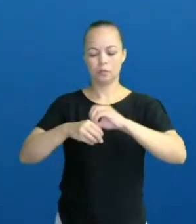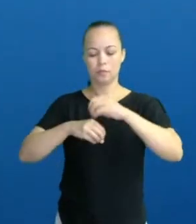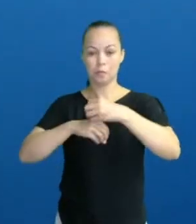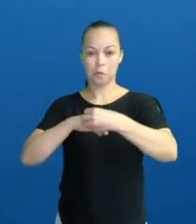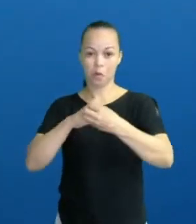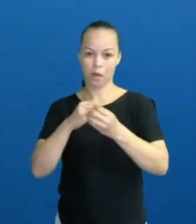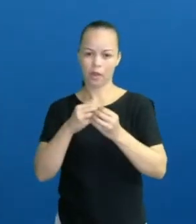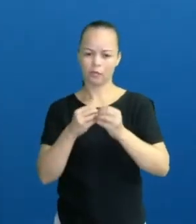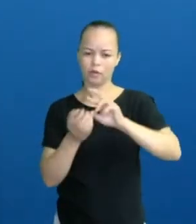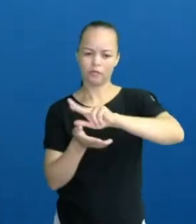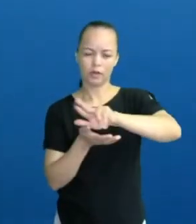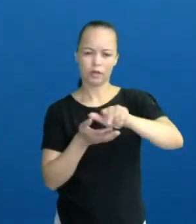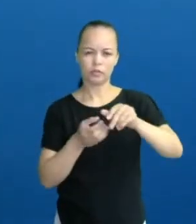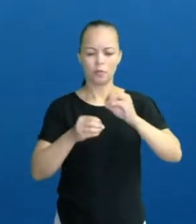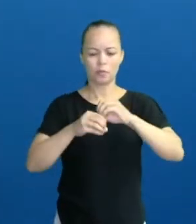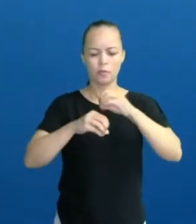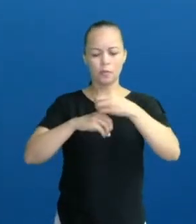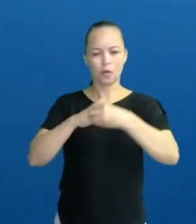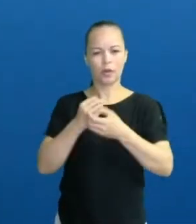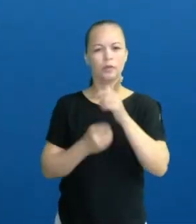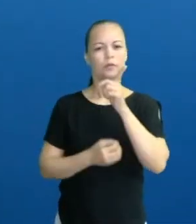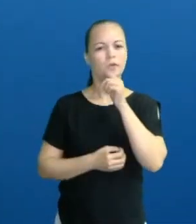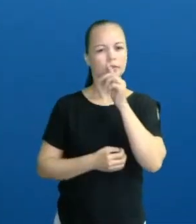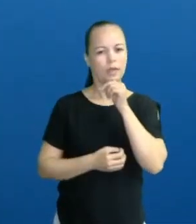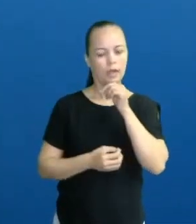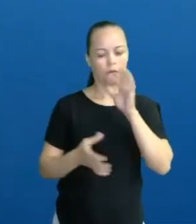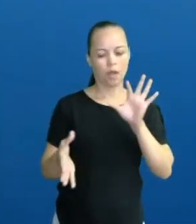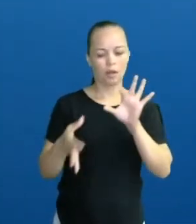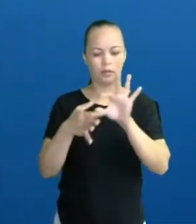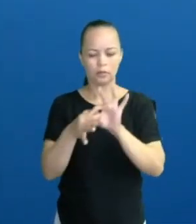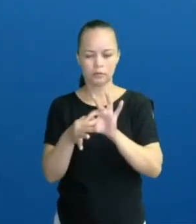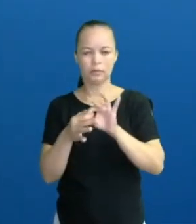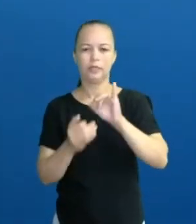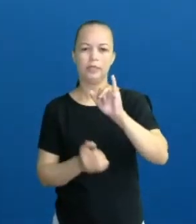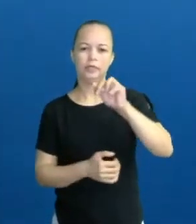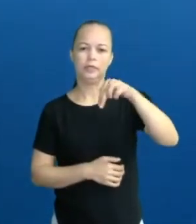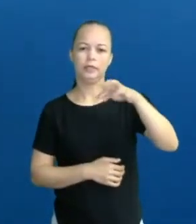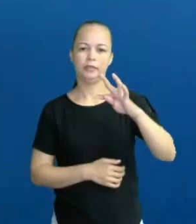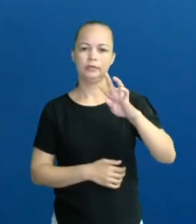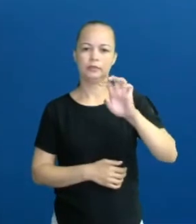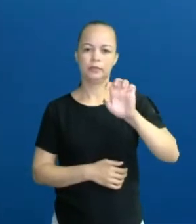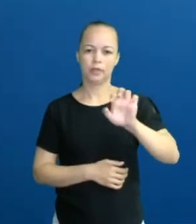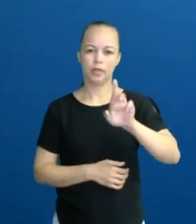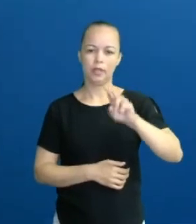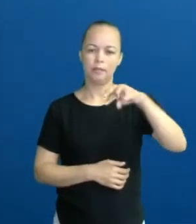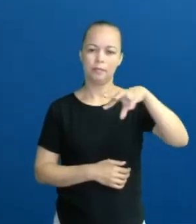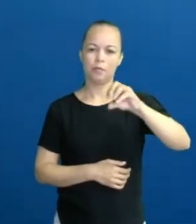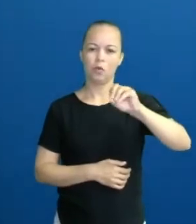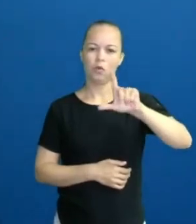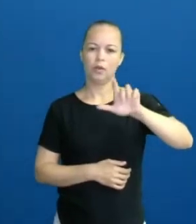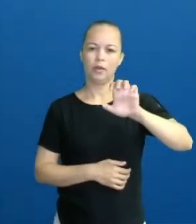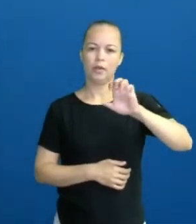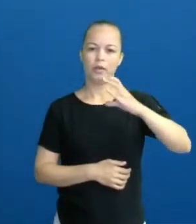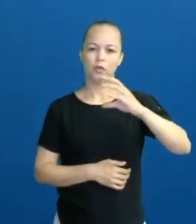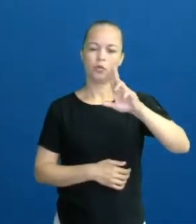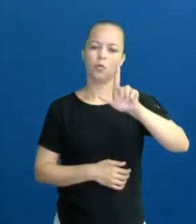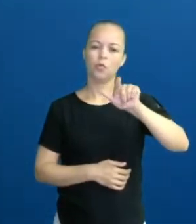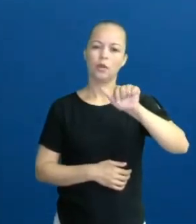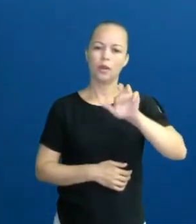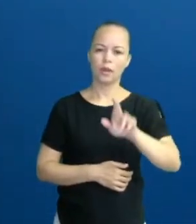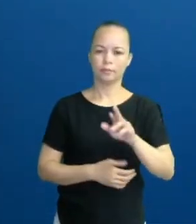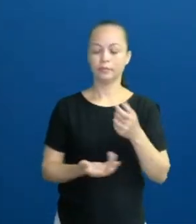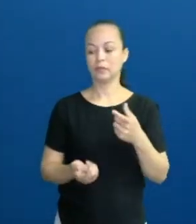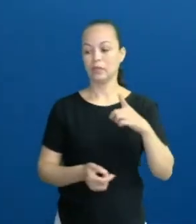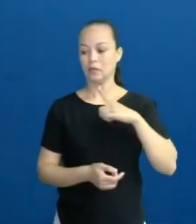para molécula. No caso aí a molécula de água, uma ligação intermolecular. Já no nosso segundo exemplo, aqui eu estou tendo um exemplo de uma